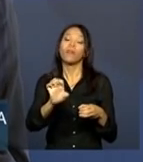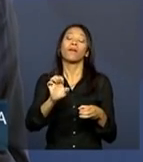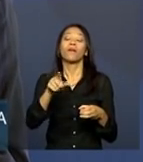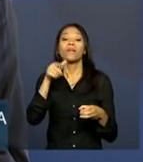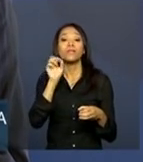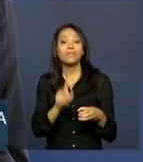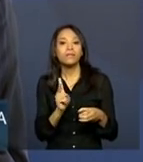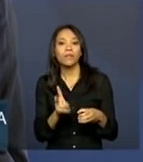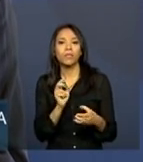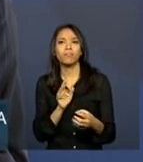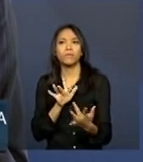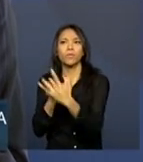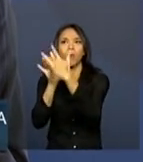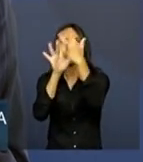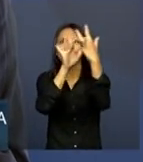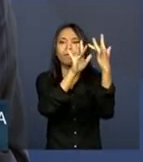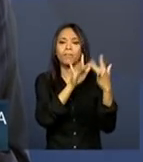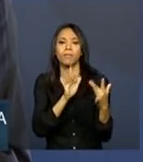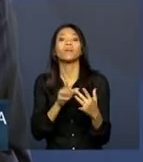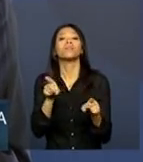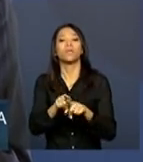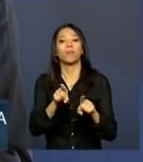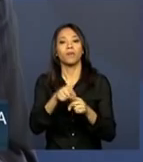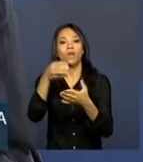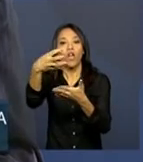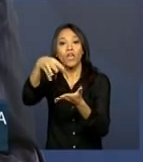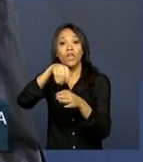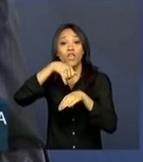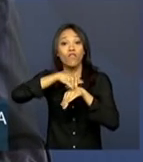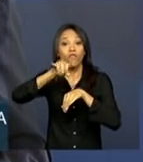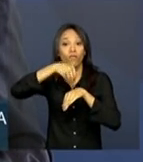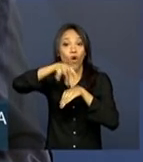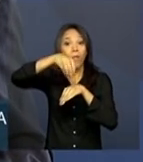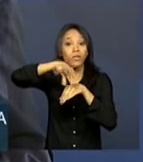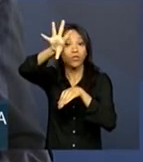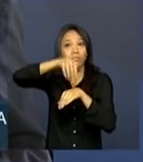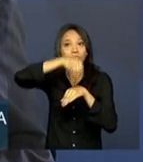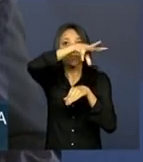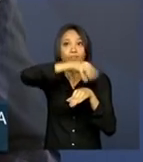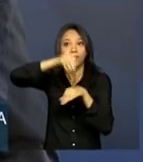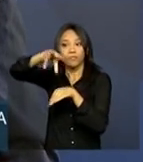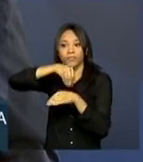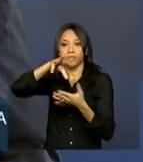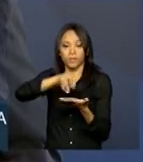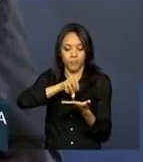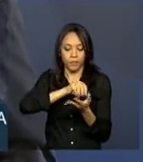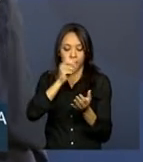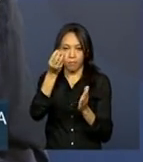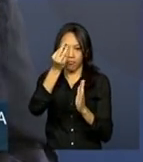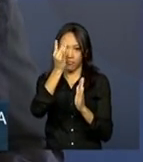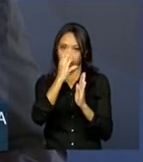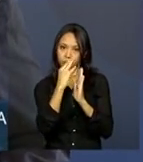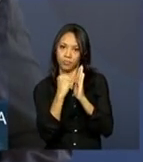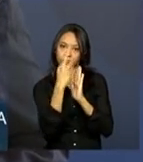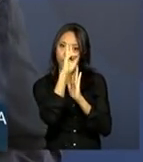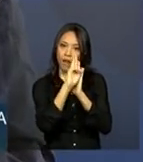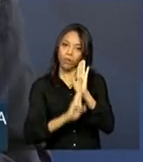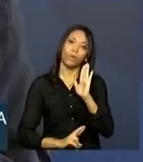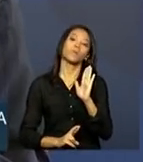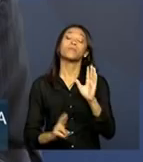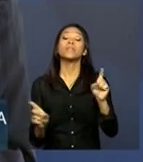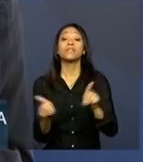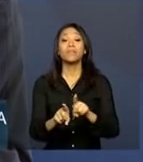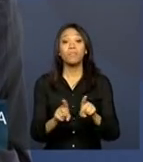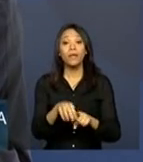articulados em todo o país nos ajudaram também fornecendo subsídios importantes em especial a vítimas